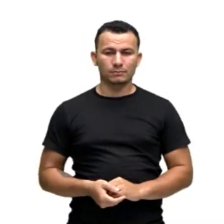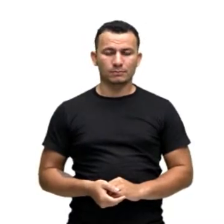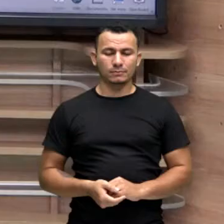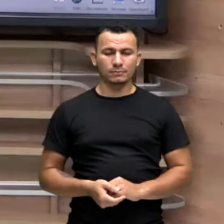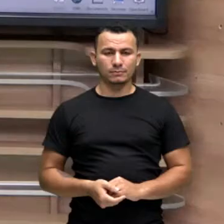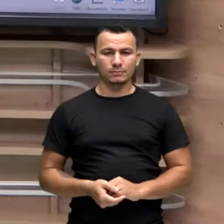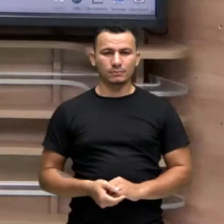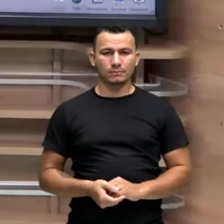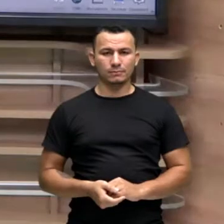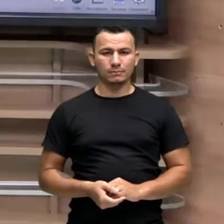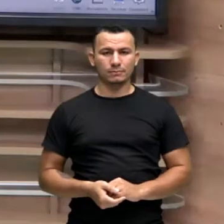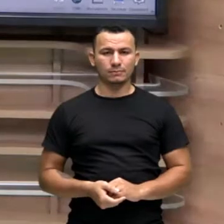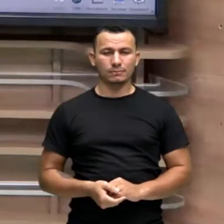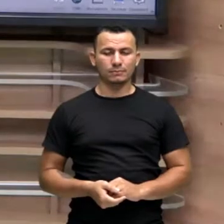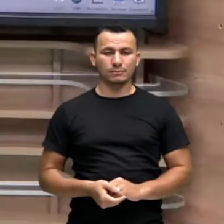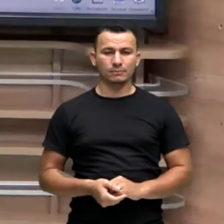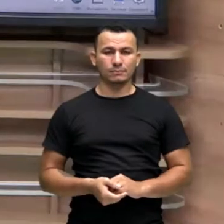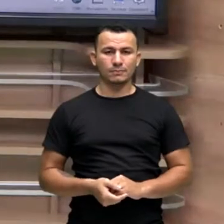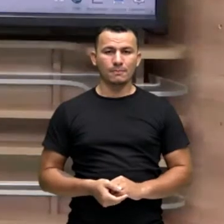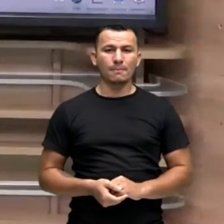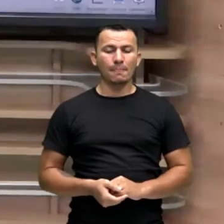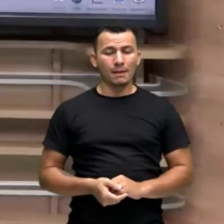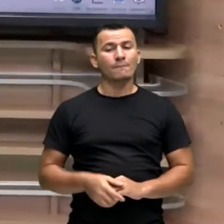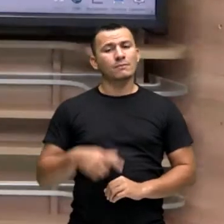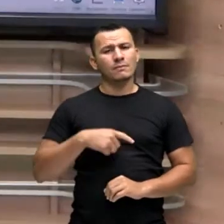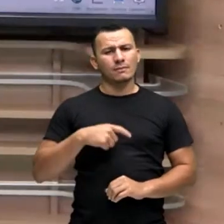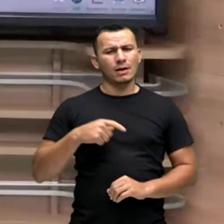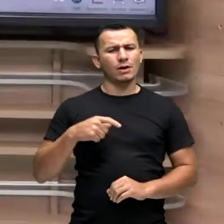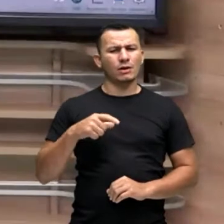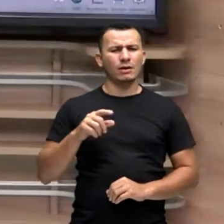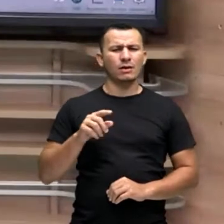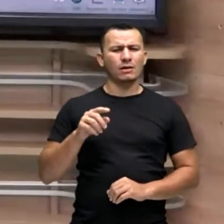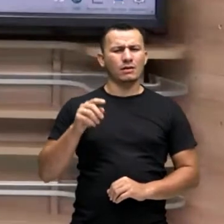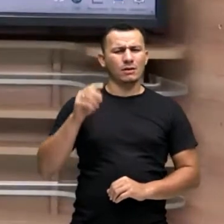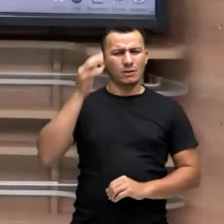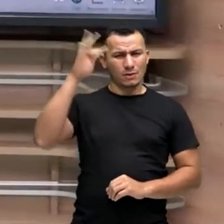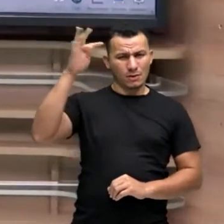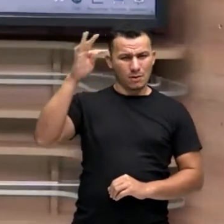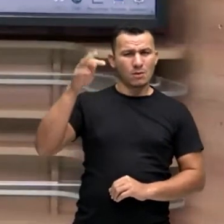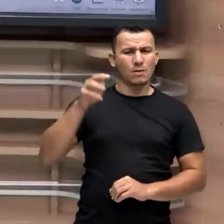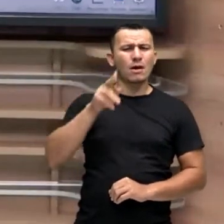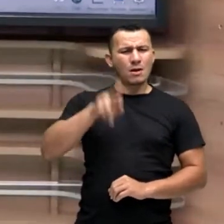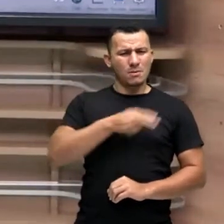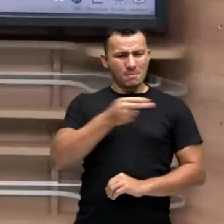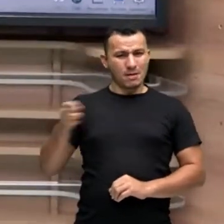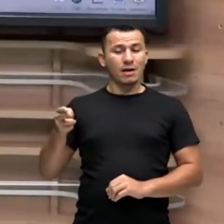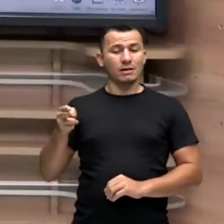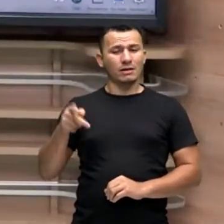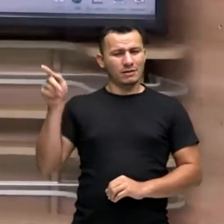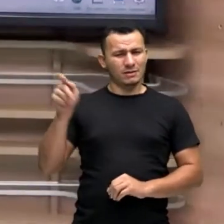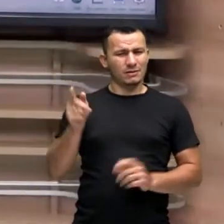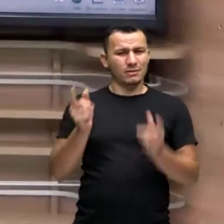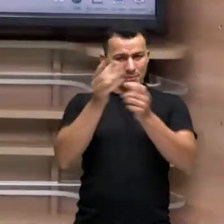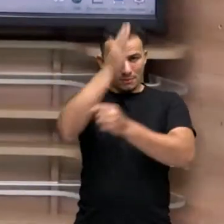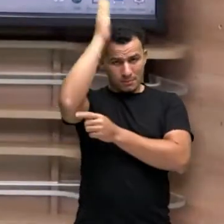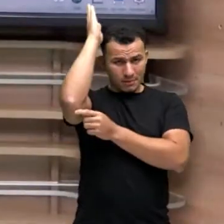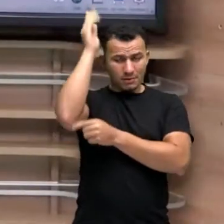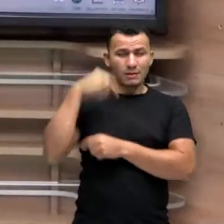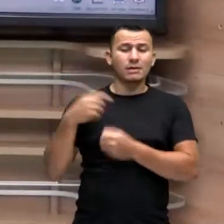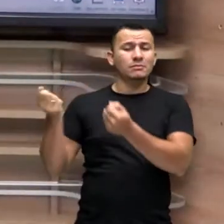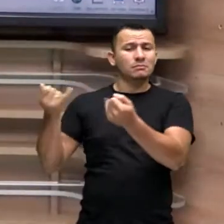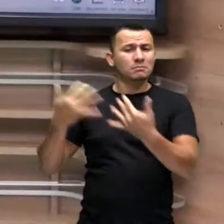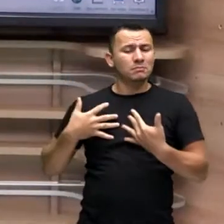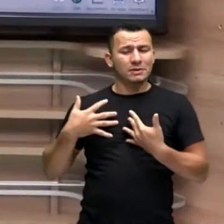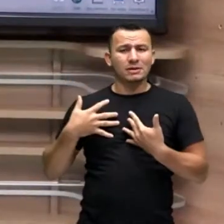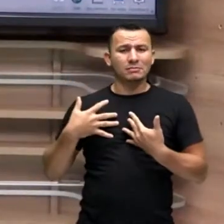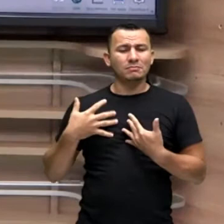e eu tenho um teólogo chamado Fábio de Melo que inclusive e Padre Romano que que fala uma